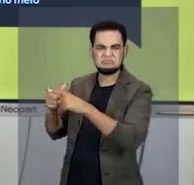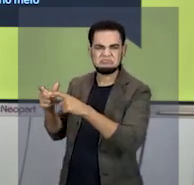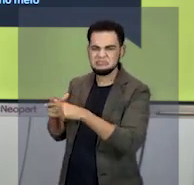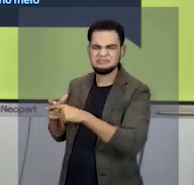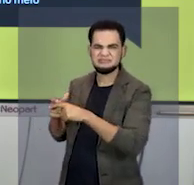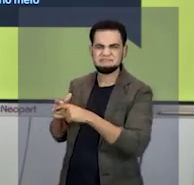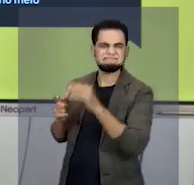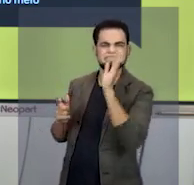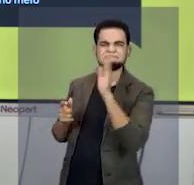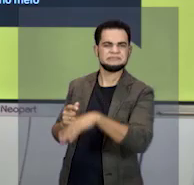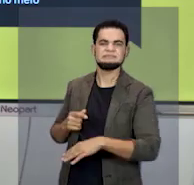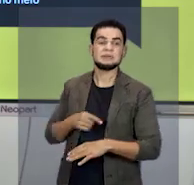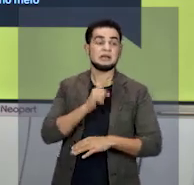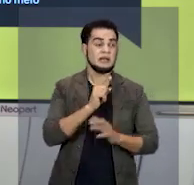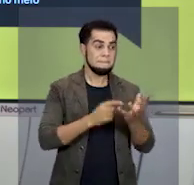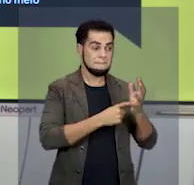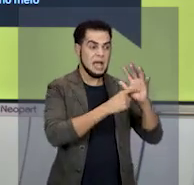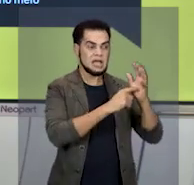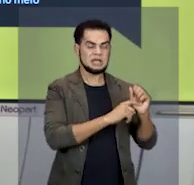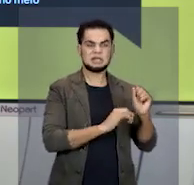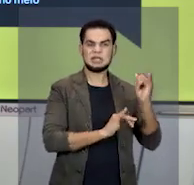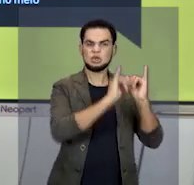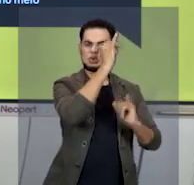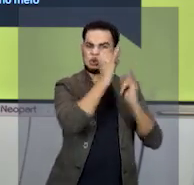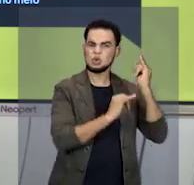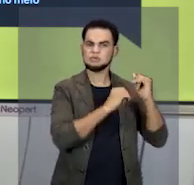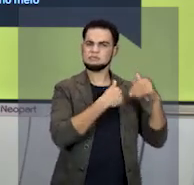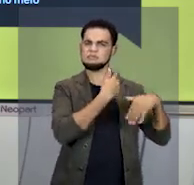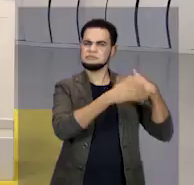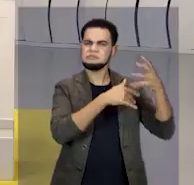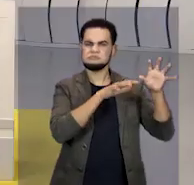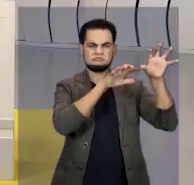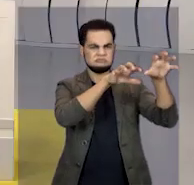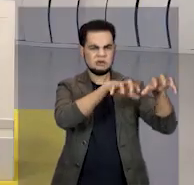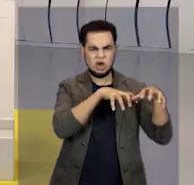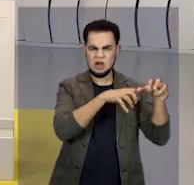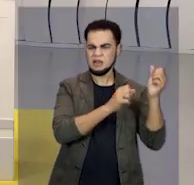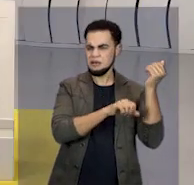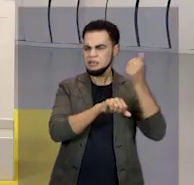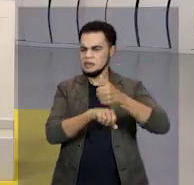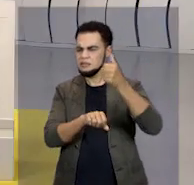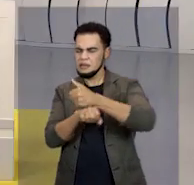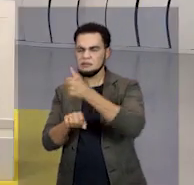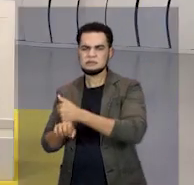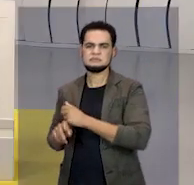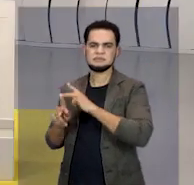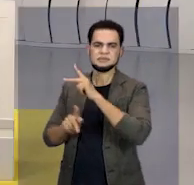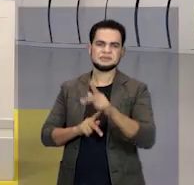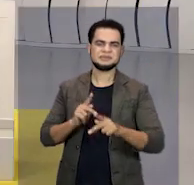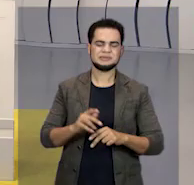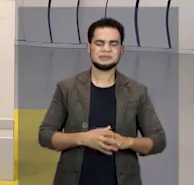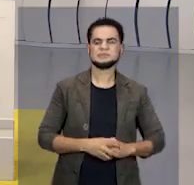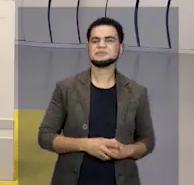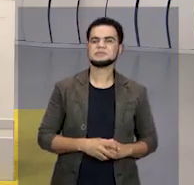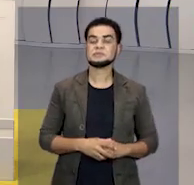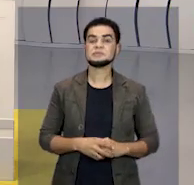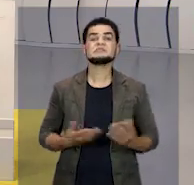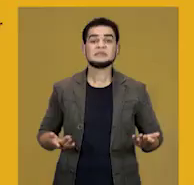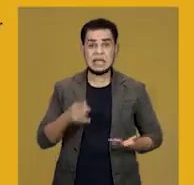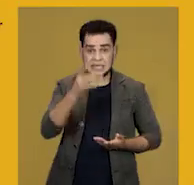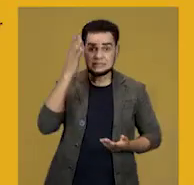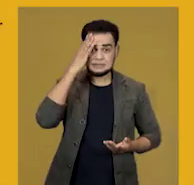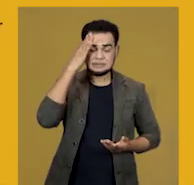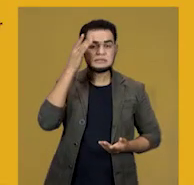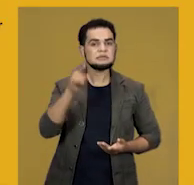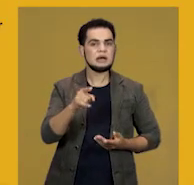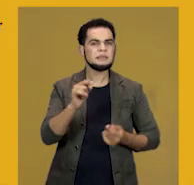claro, e claro, né, pela exigência da alta produção. Perfeito? Olha só, e a gente sabe, né, lá, no processo